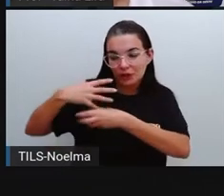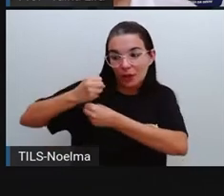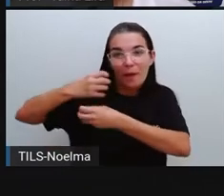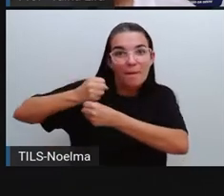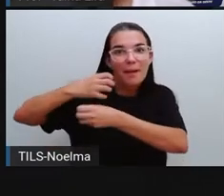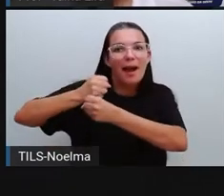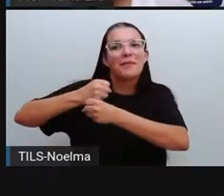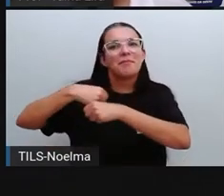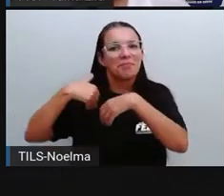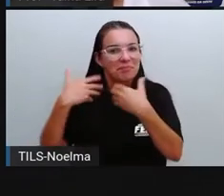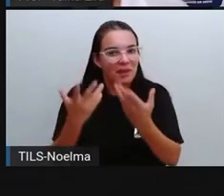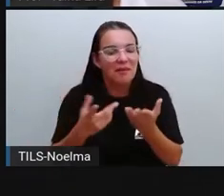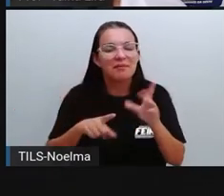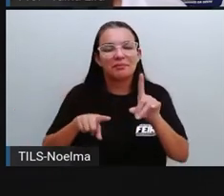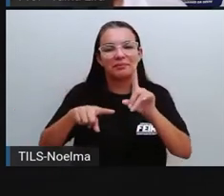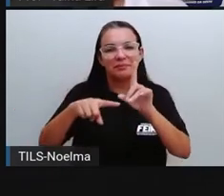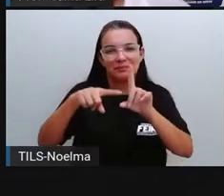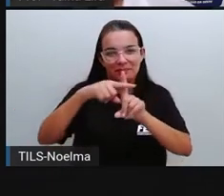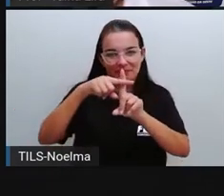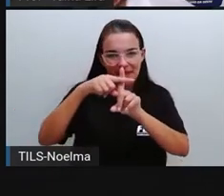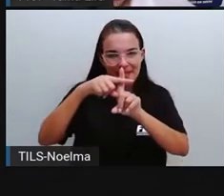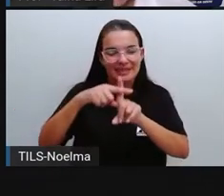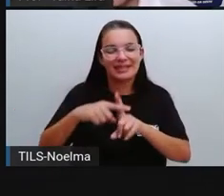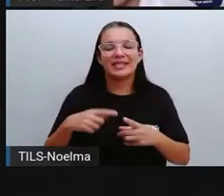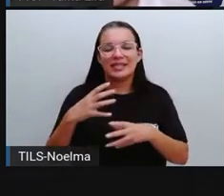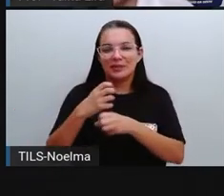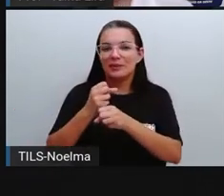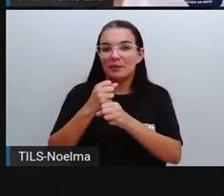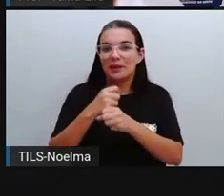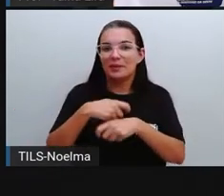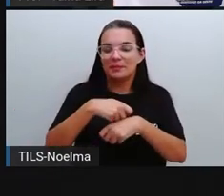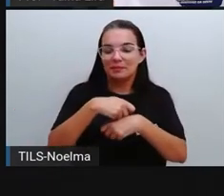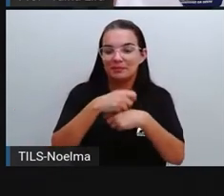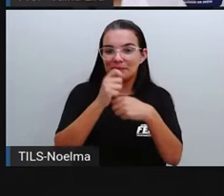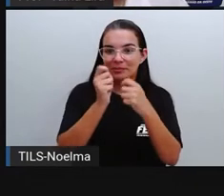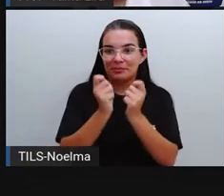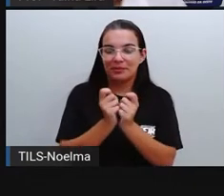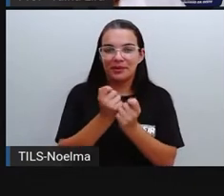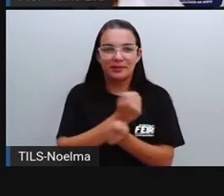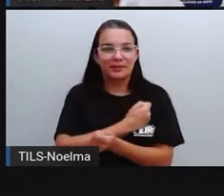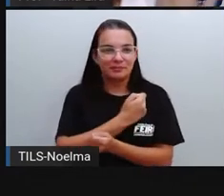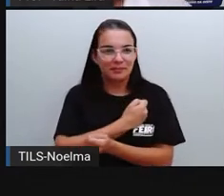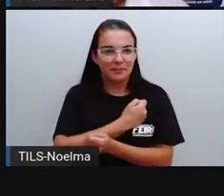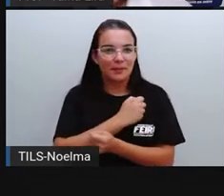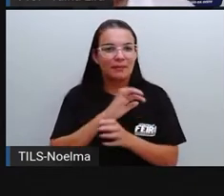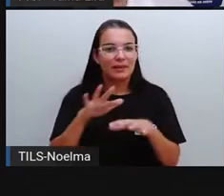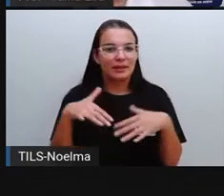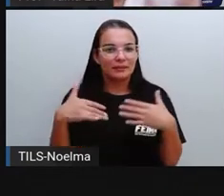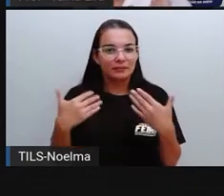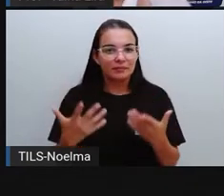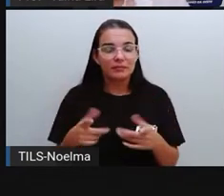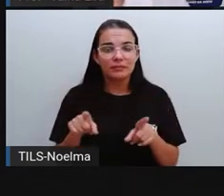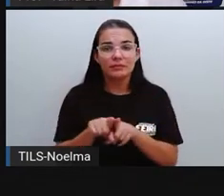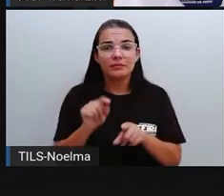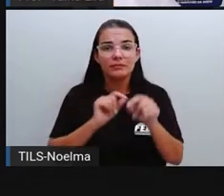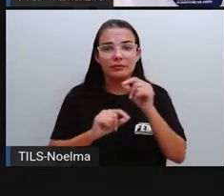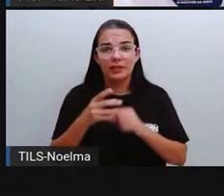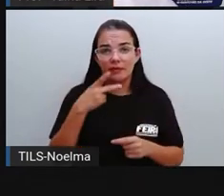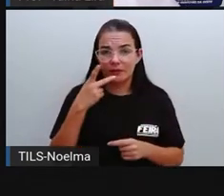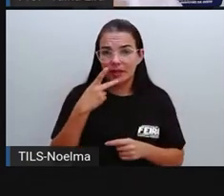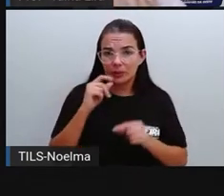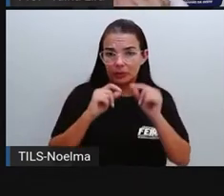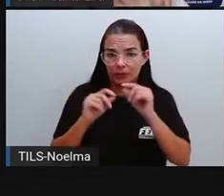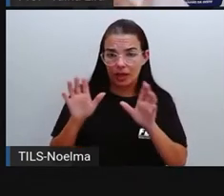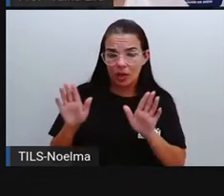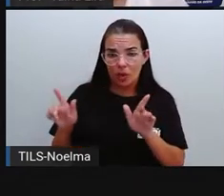da adição, principalmente, né? Da gente somar ali os pontos. E como a gente está falando de